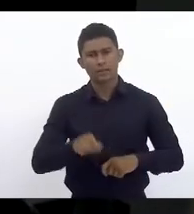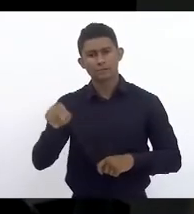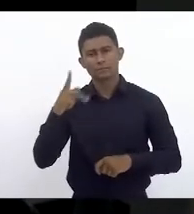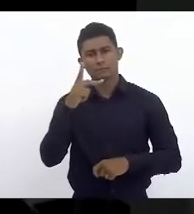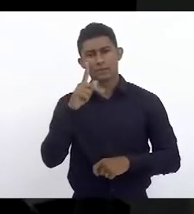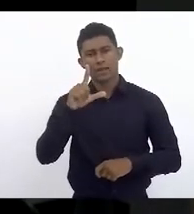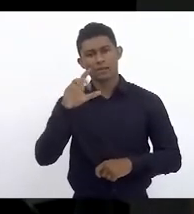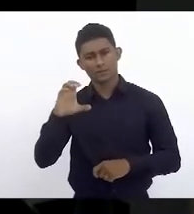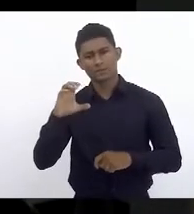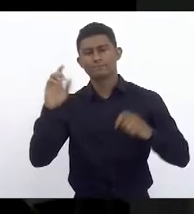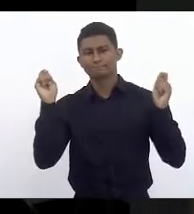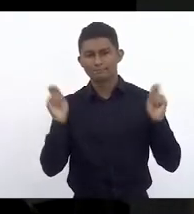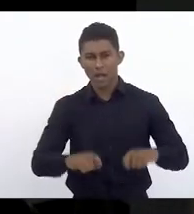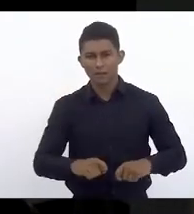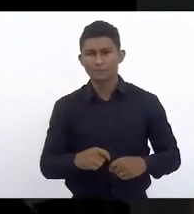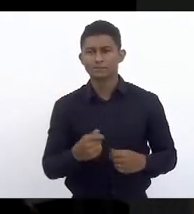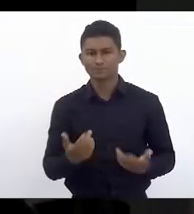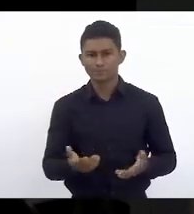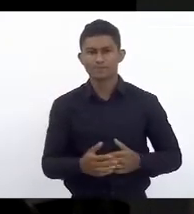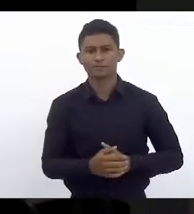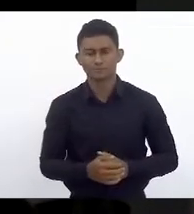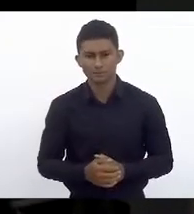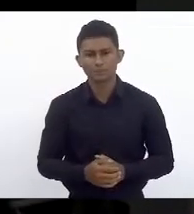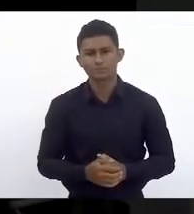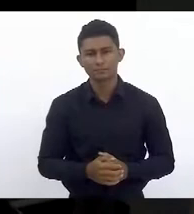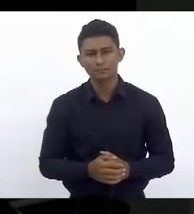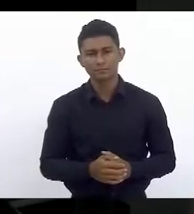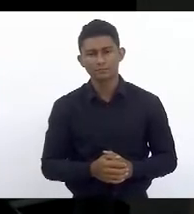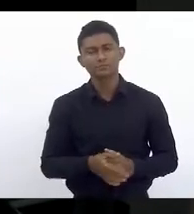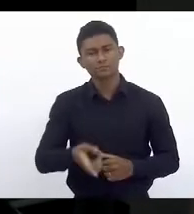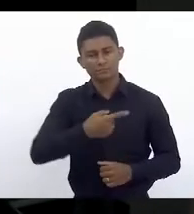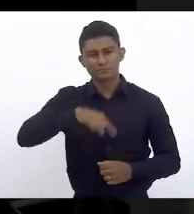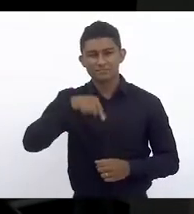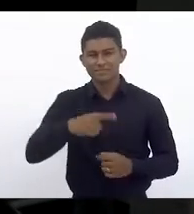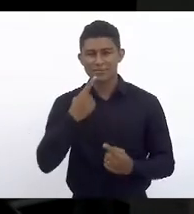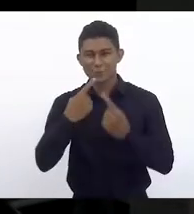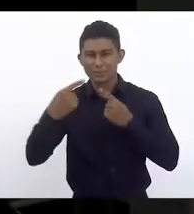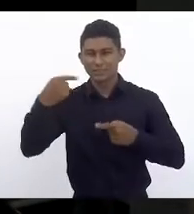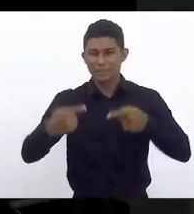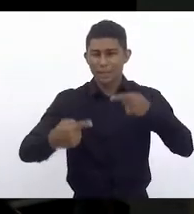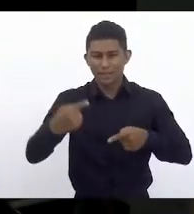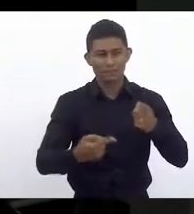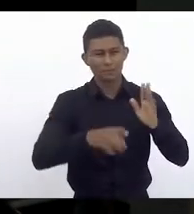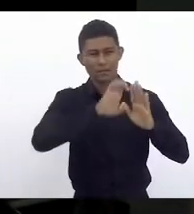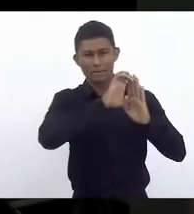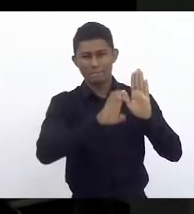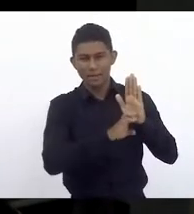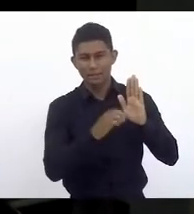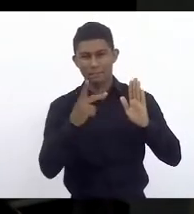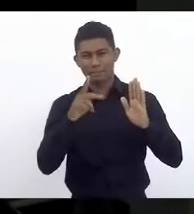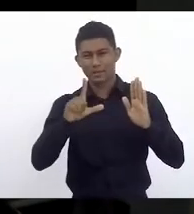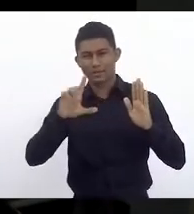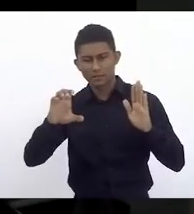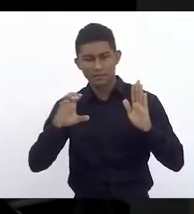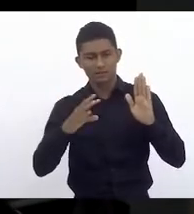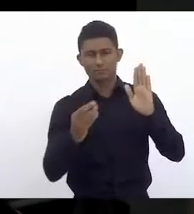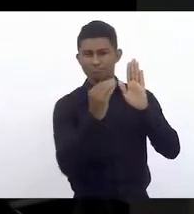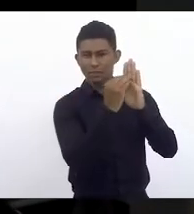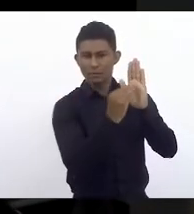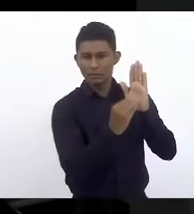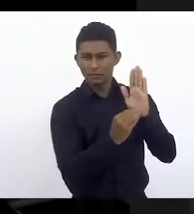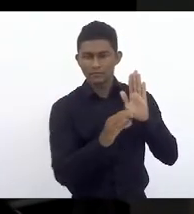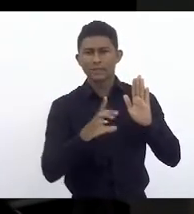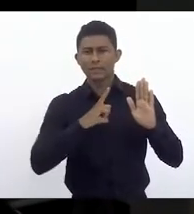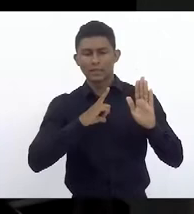uma figura, né, quer dizer, já que estamos debatendo aqui as emendas que foram feitas ao PLC, a emenda aditiva